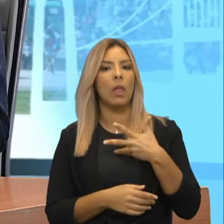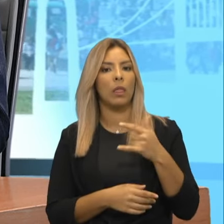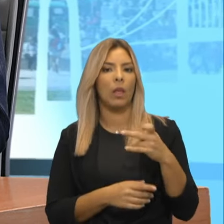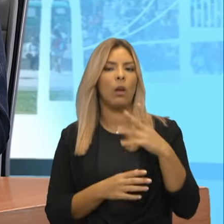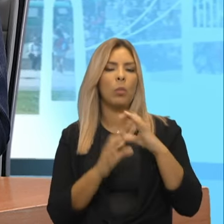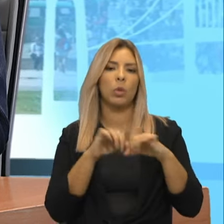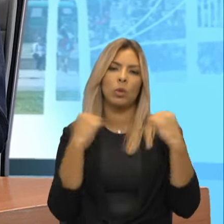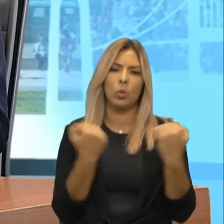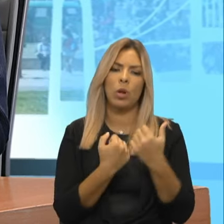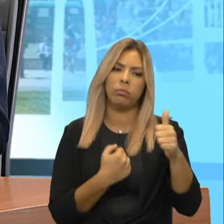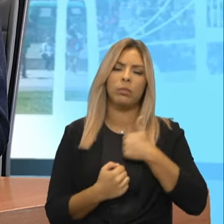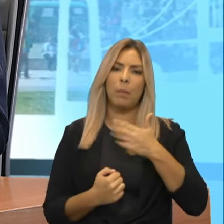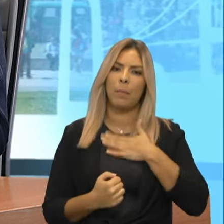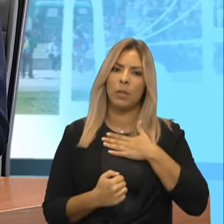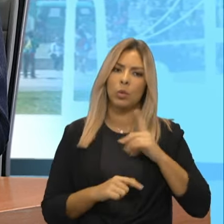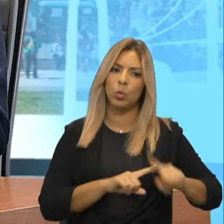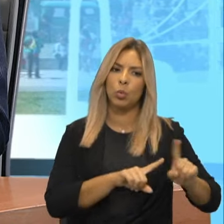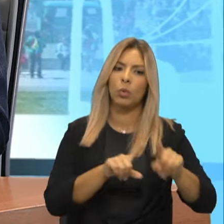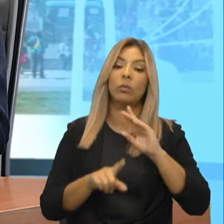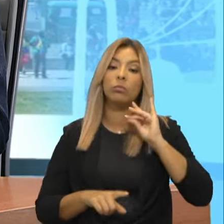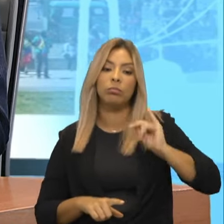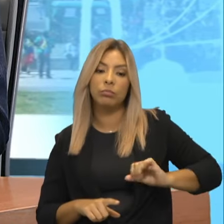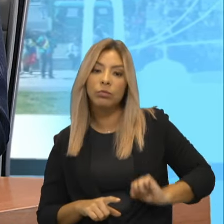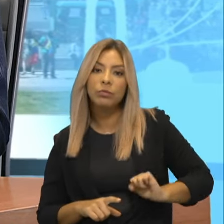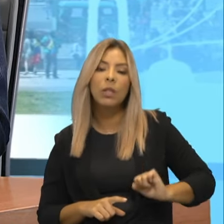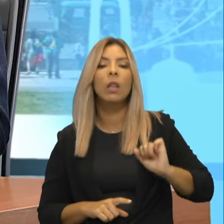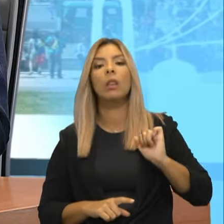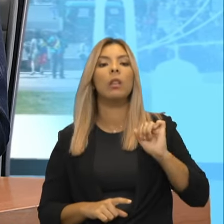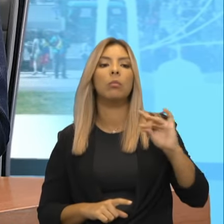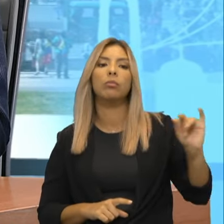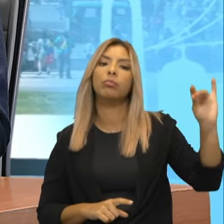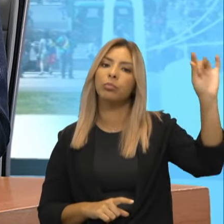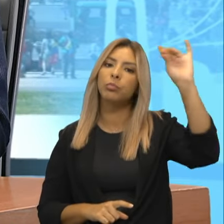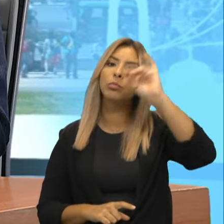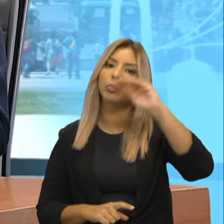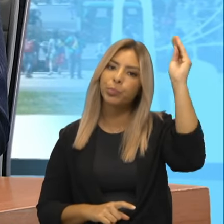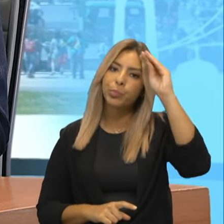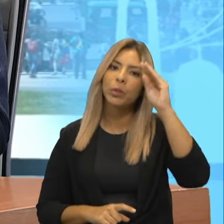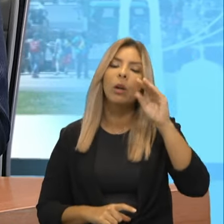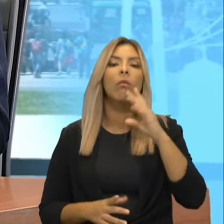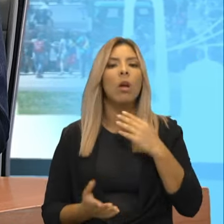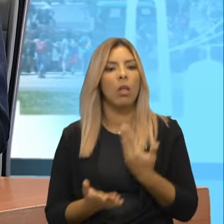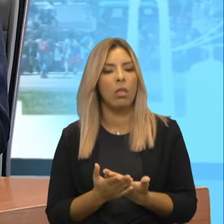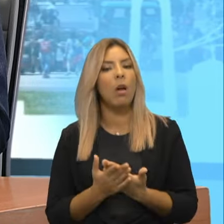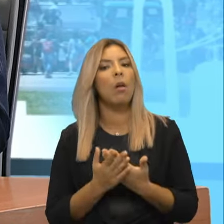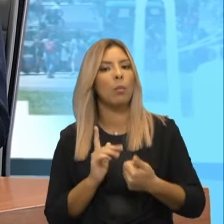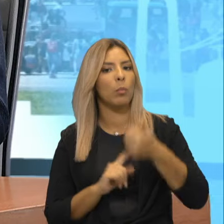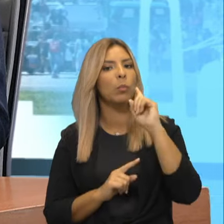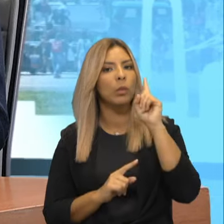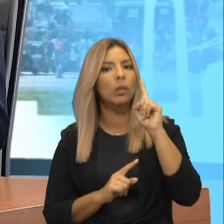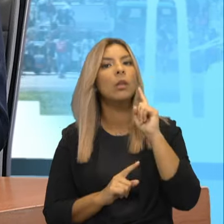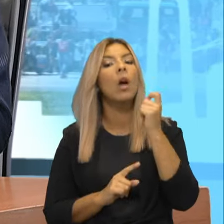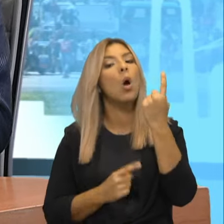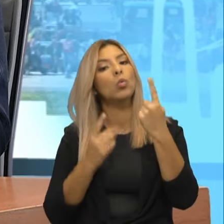empresas de comunicação social, muitas delas a imprensa regional e local, e isso é muito relevante. Há medidas menos